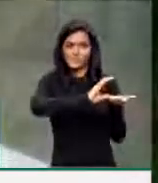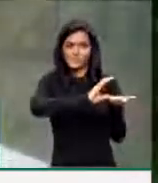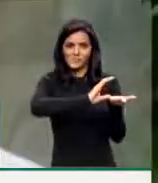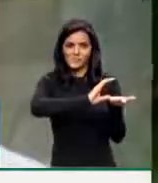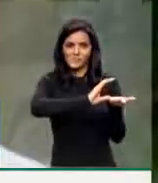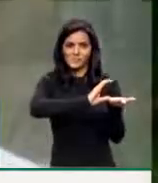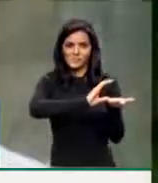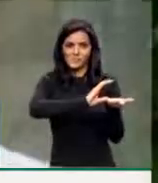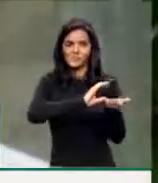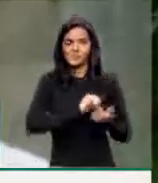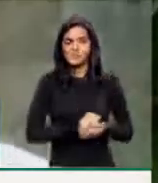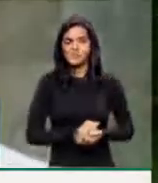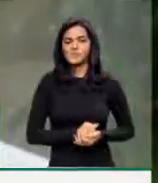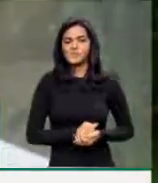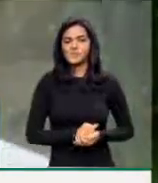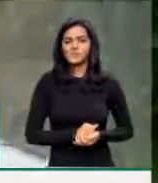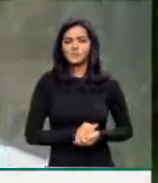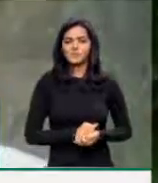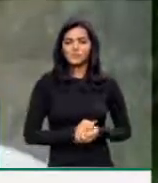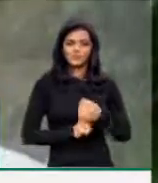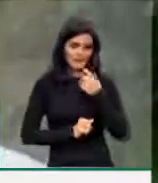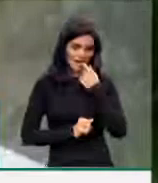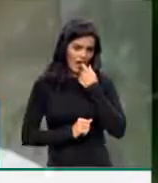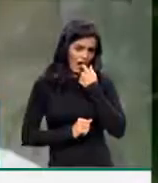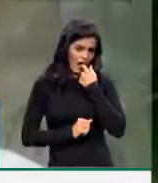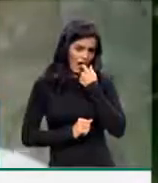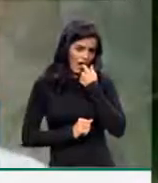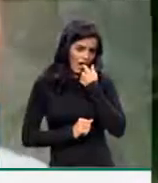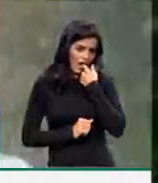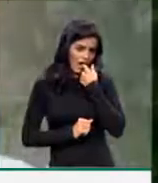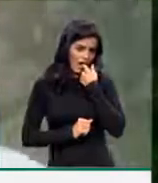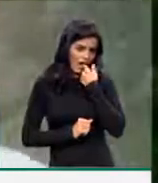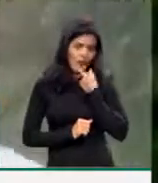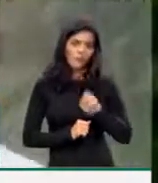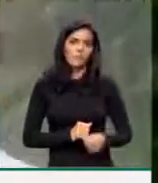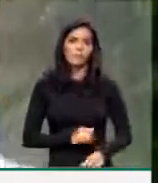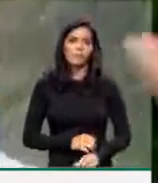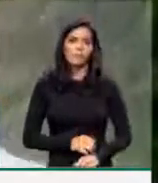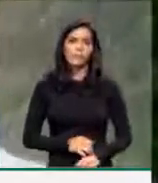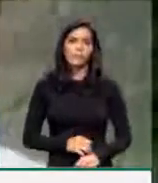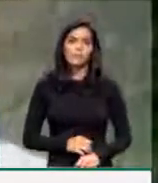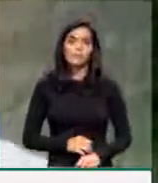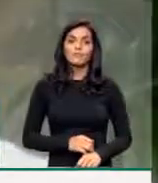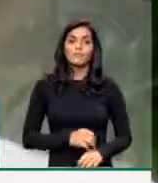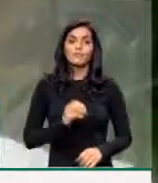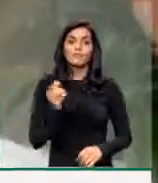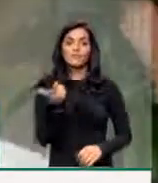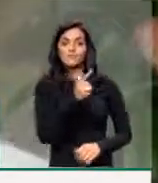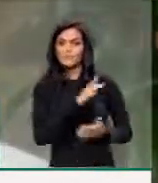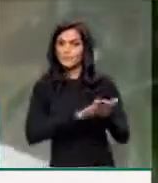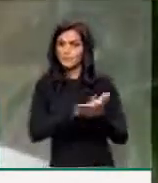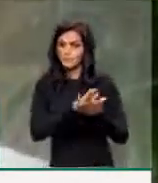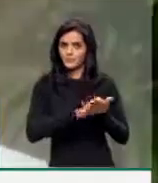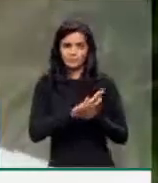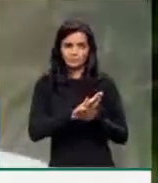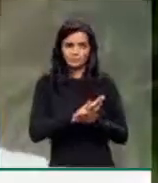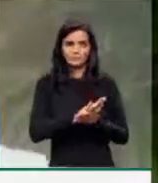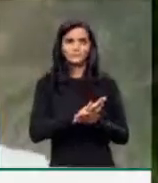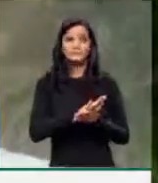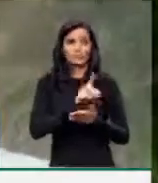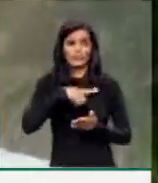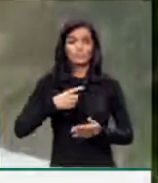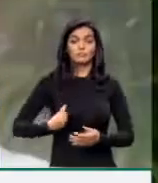por força inclusive da decisão do PSB de apoiar essas duas candidaturas, sem embargo da